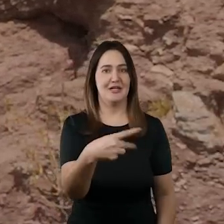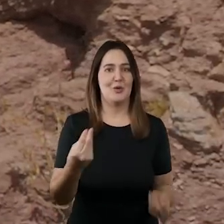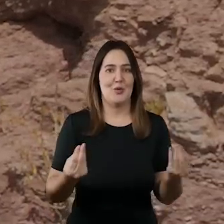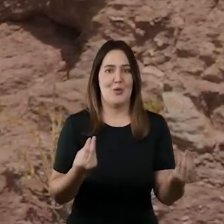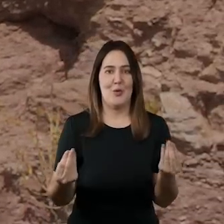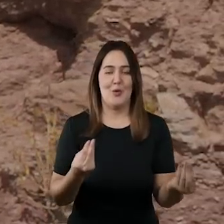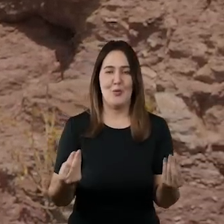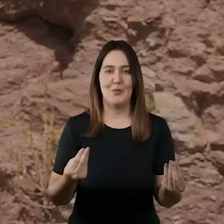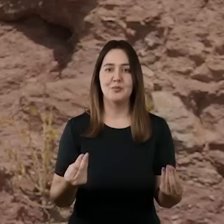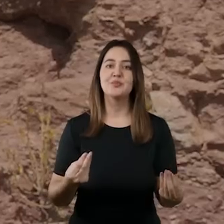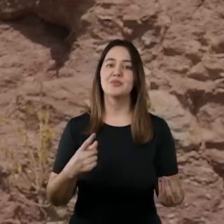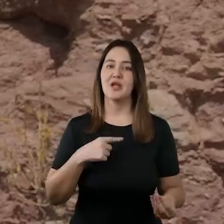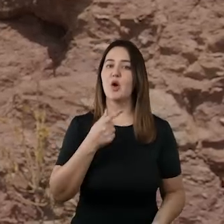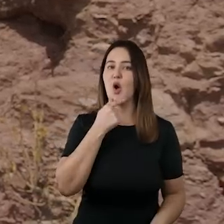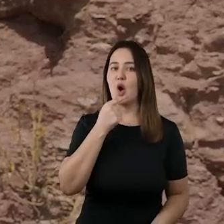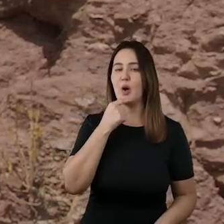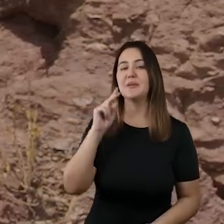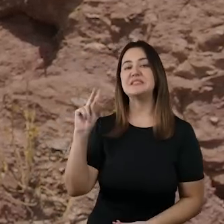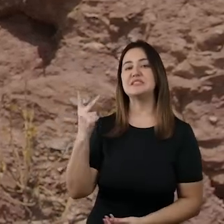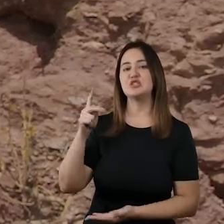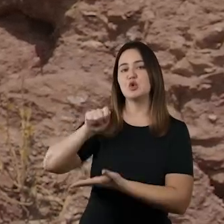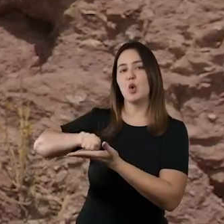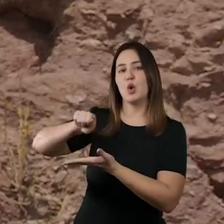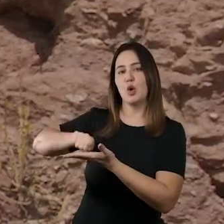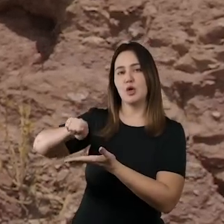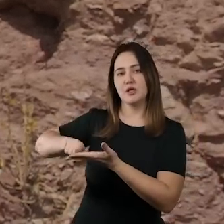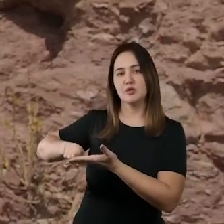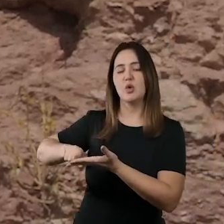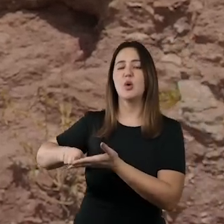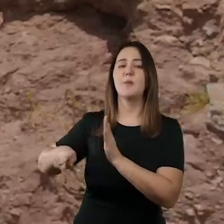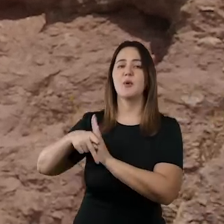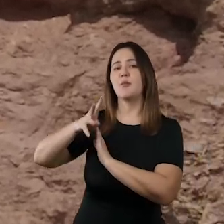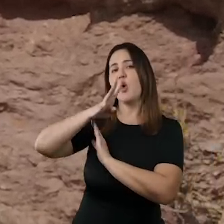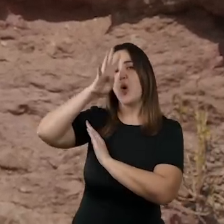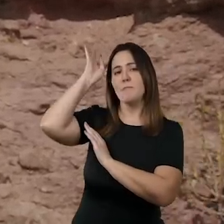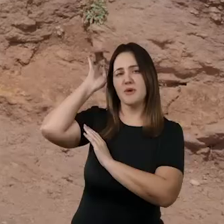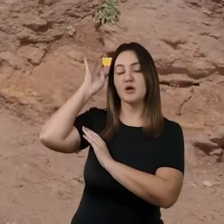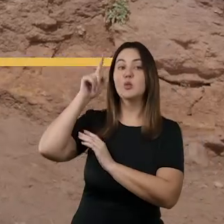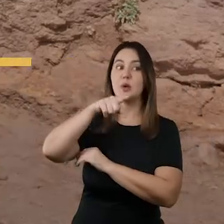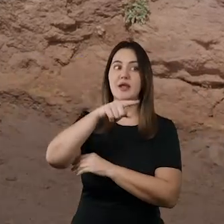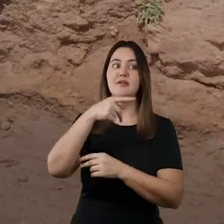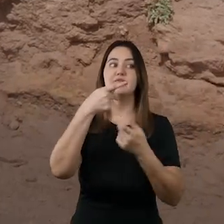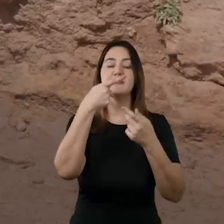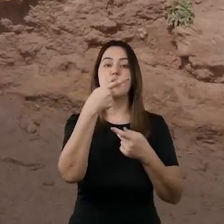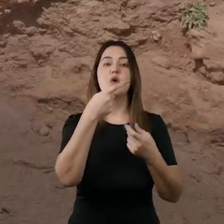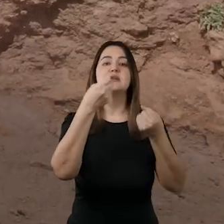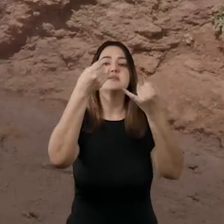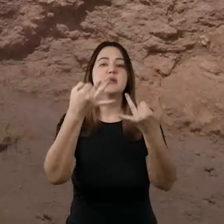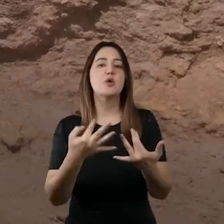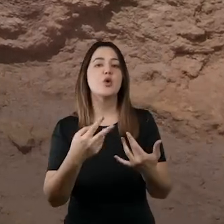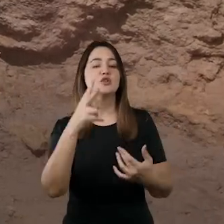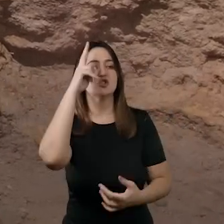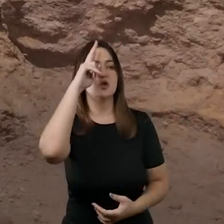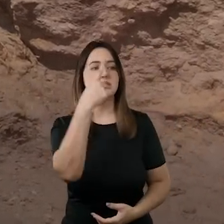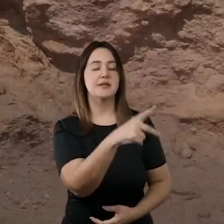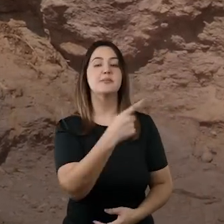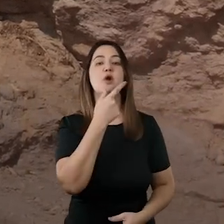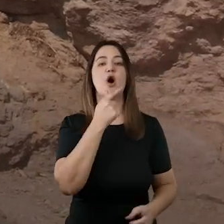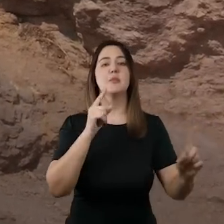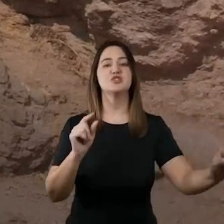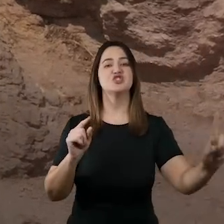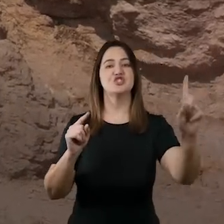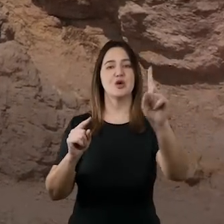você é narrada por Diógenes Laércios, um escritor romano da antiguidade. Ele diz que quando Epimênides chegou